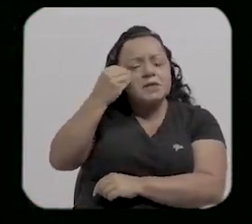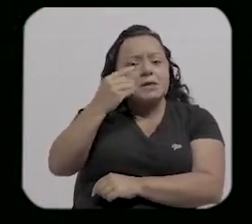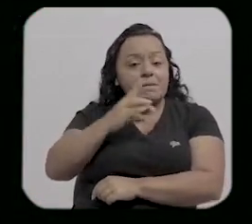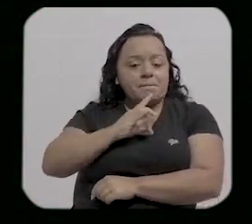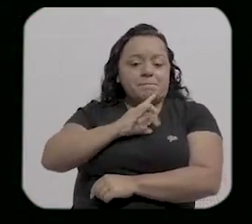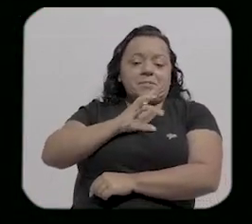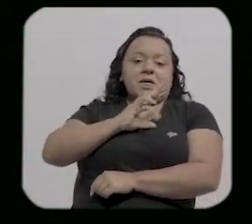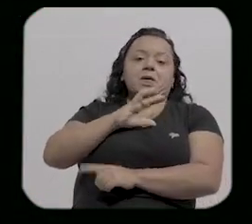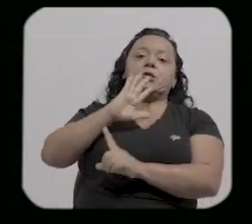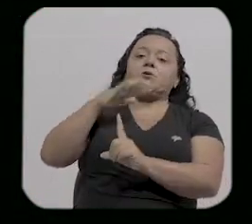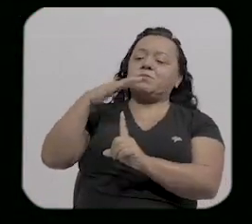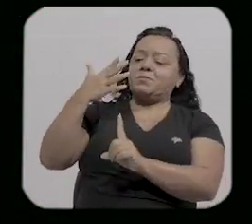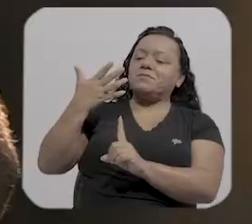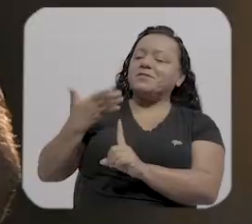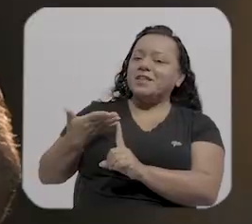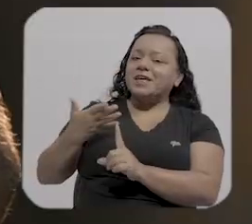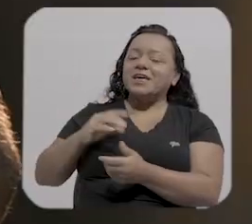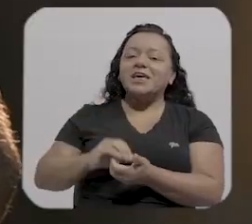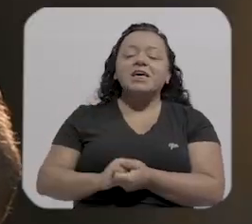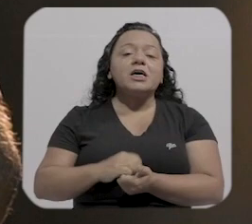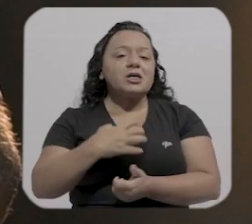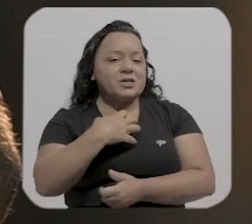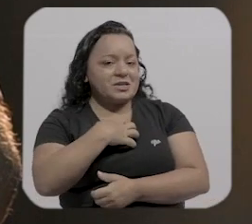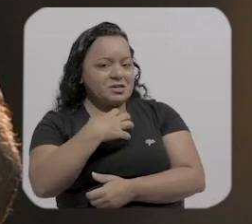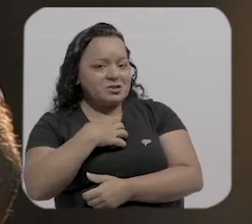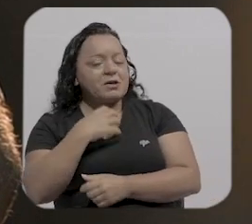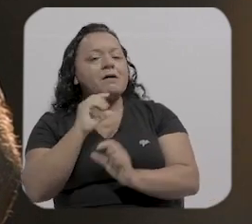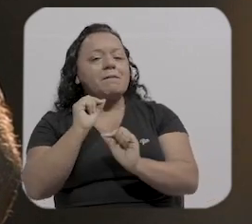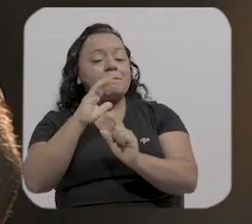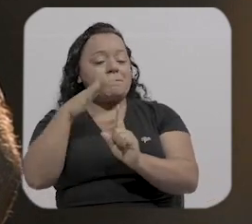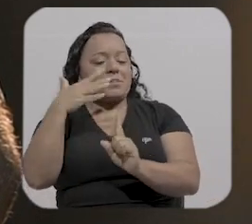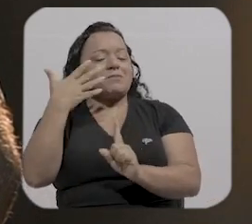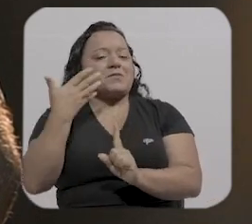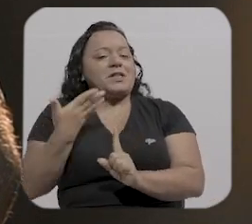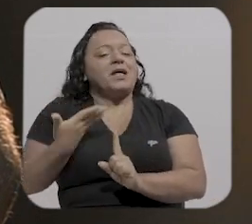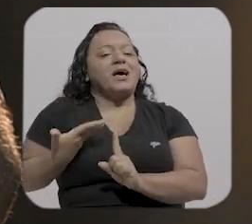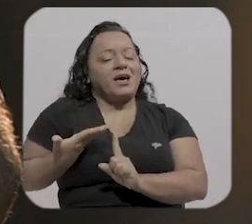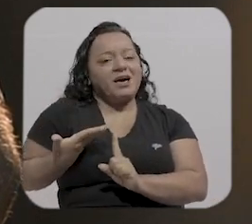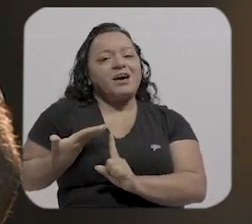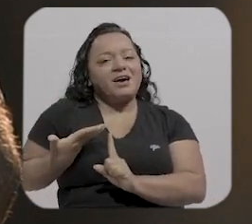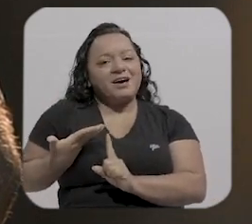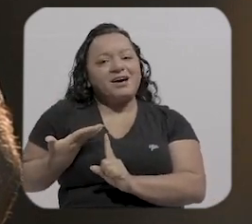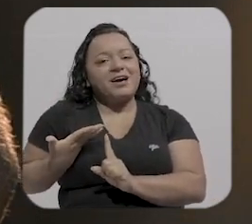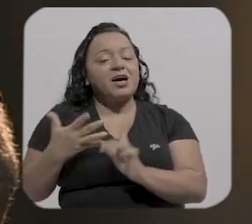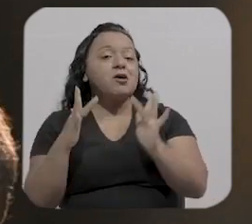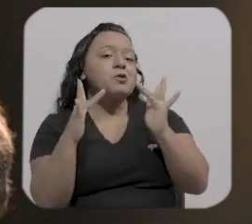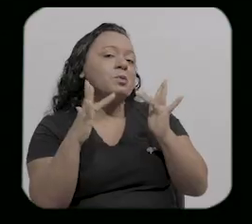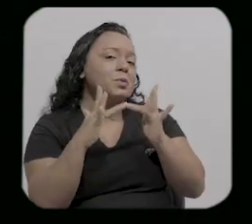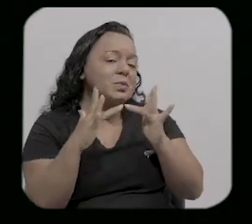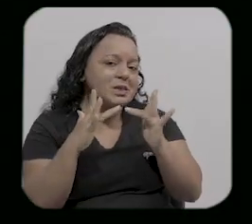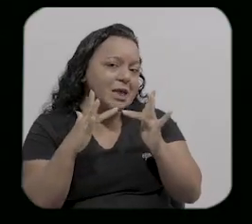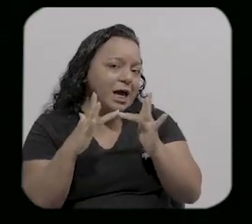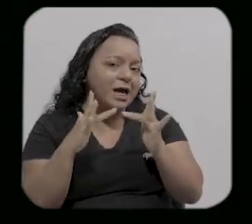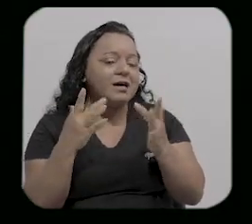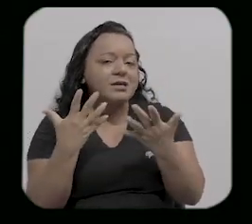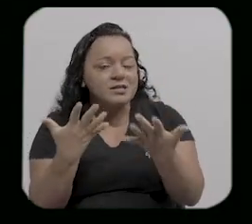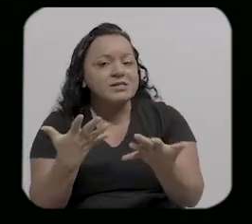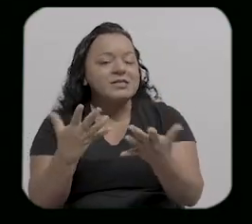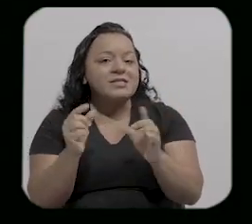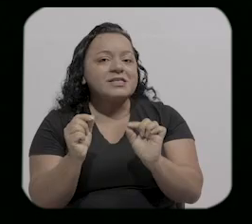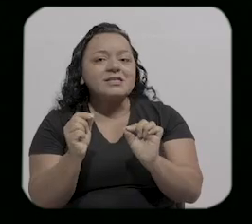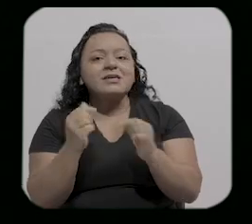medo ou sentiu esse privilégio que hoje você entende? Privilégio. Eu senti esse privilégio de estar em